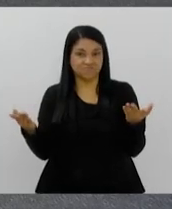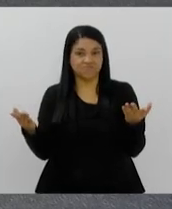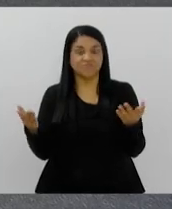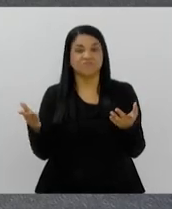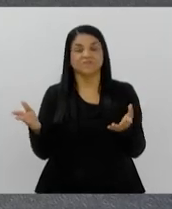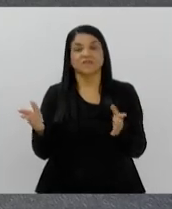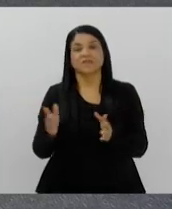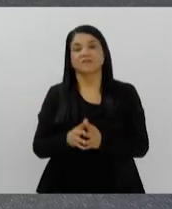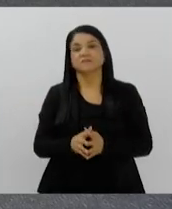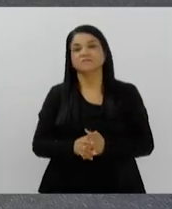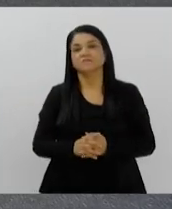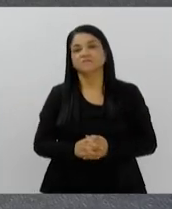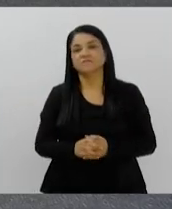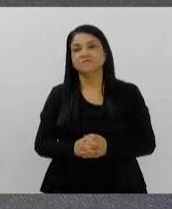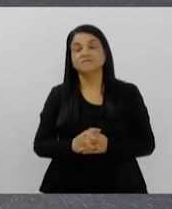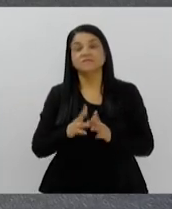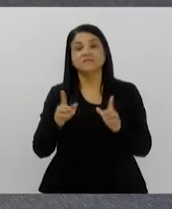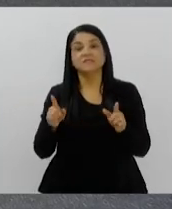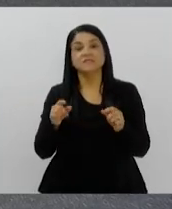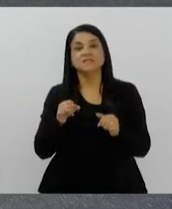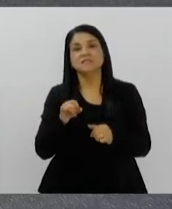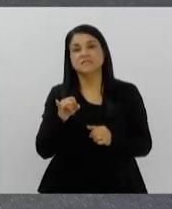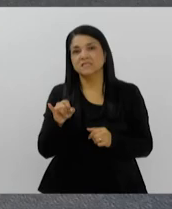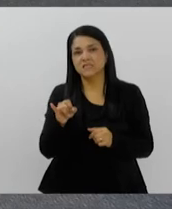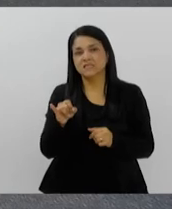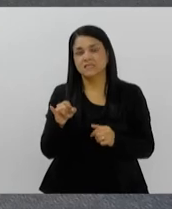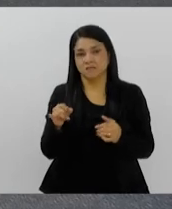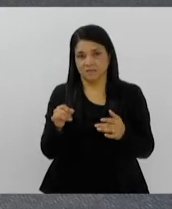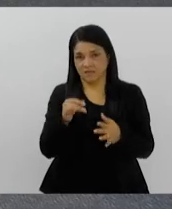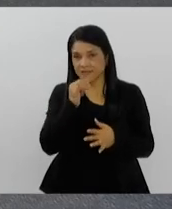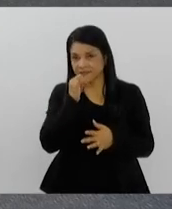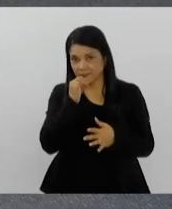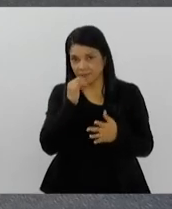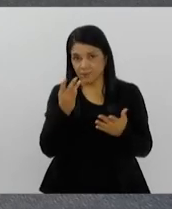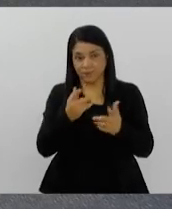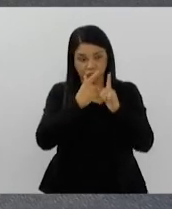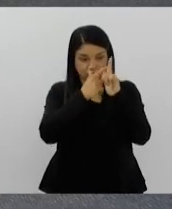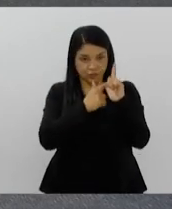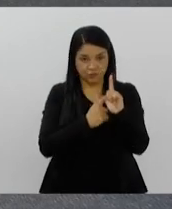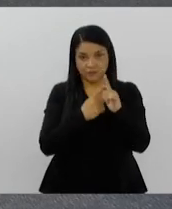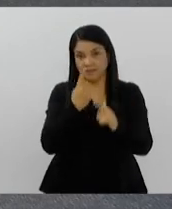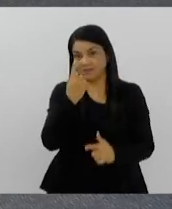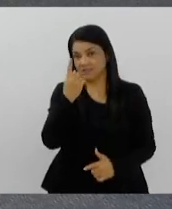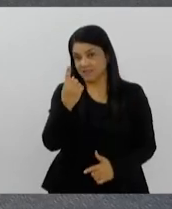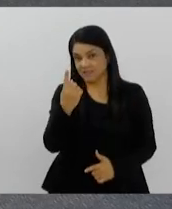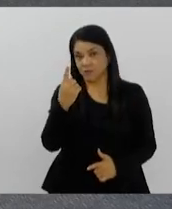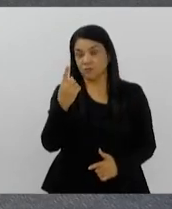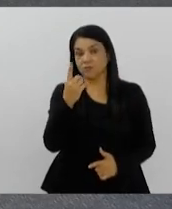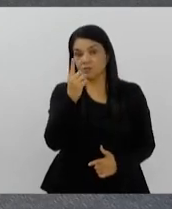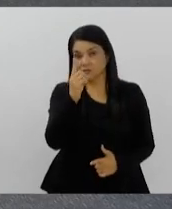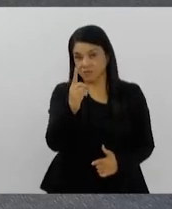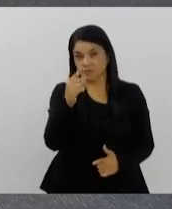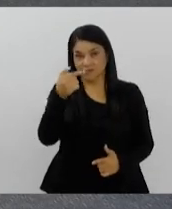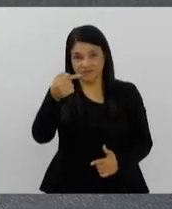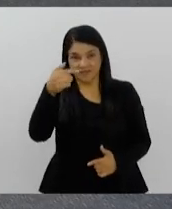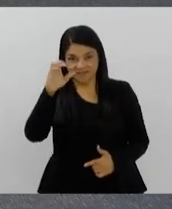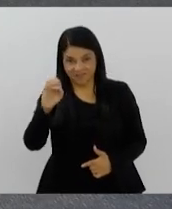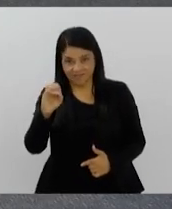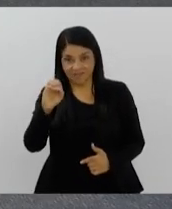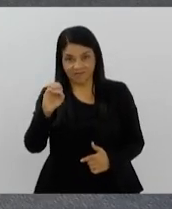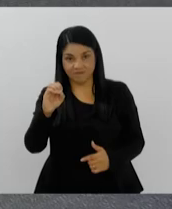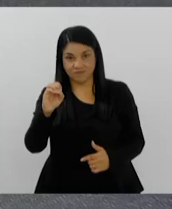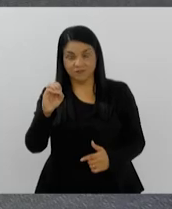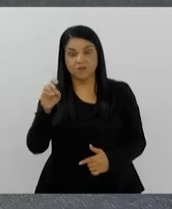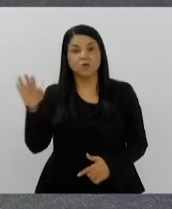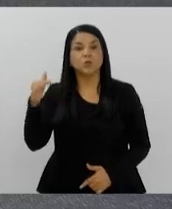vovó viu a uva. Porque se botar, como está hoje, a dívida ativa de 170 num bolo só, o Tesouro Nacional